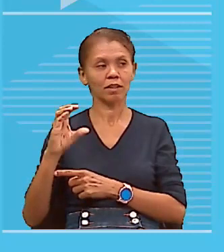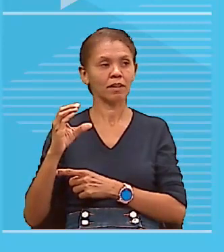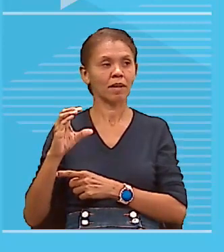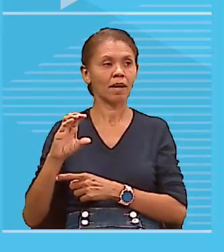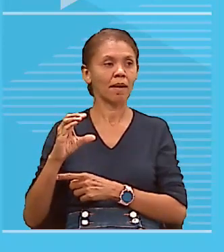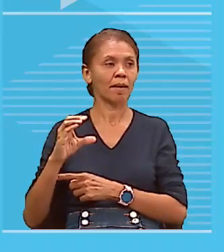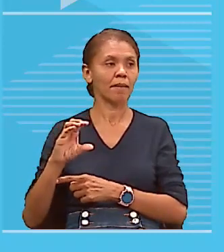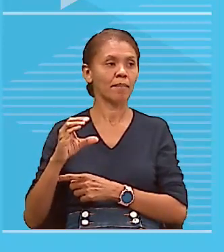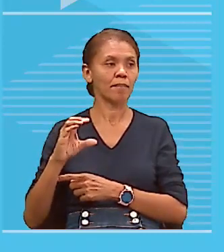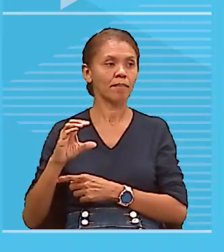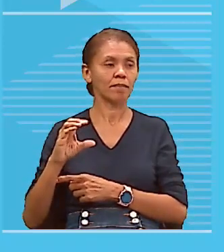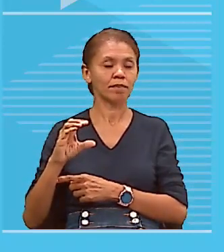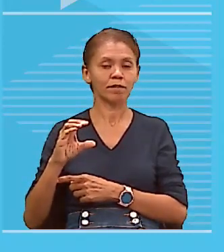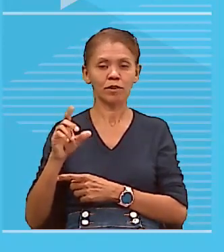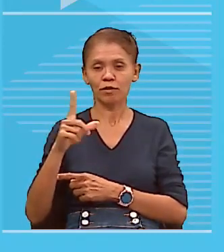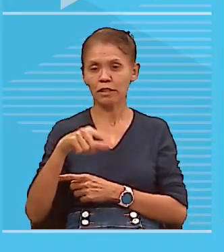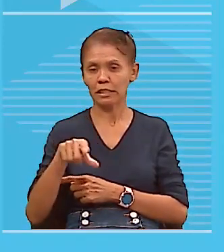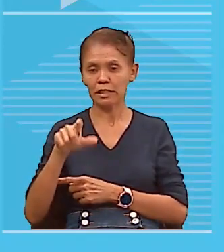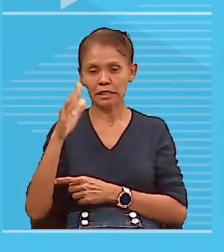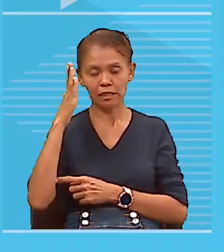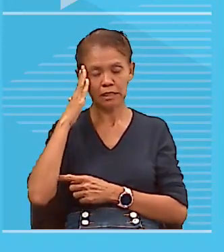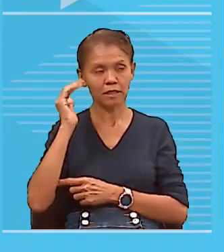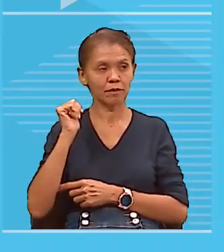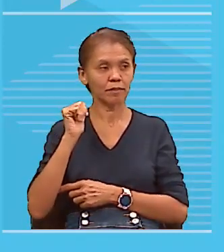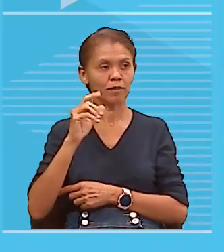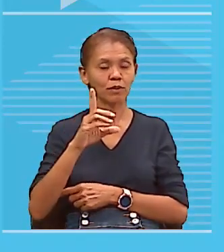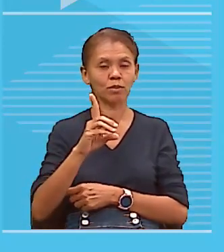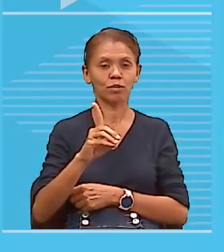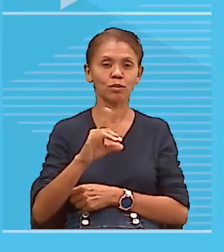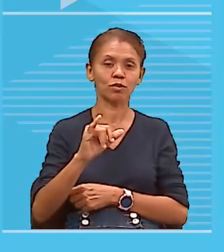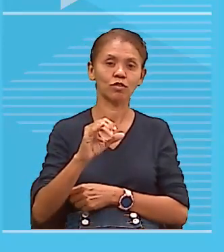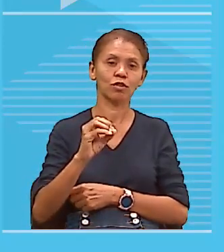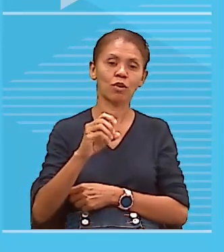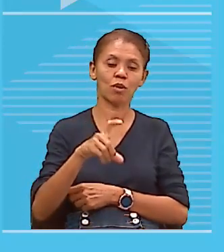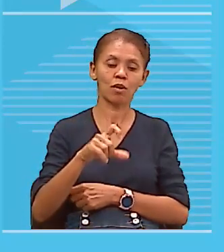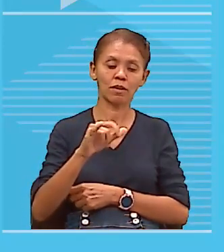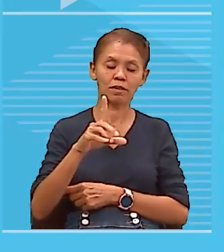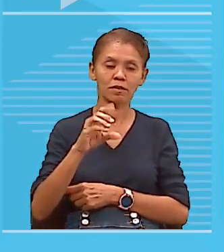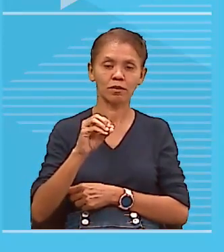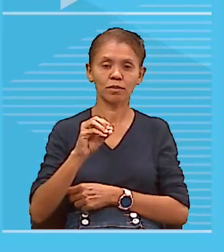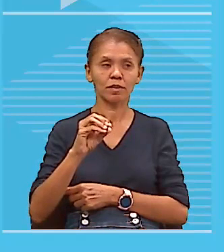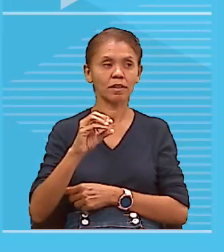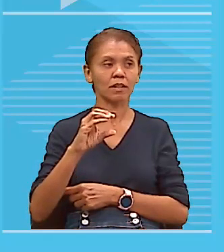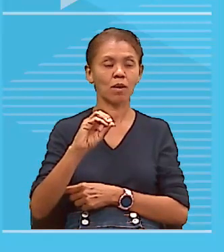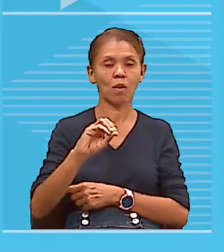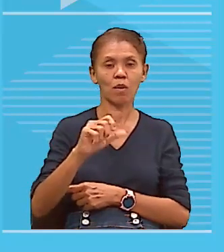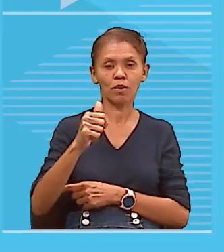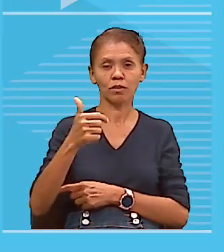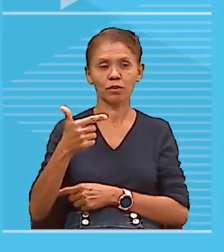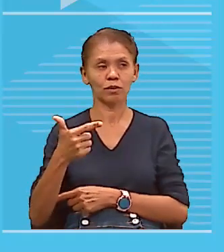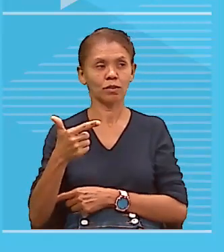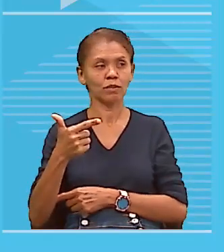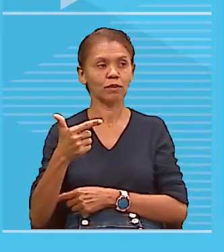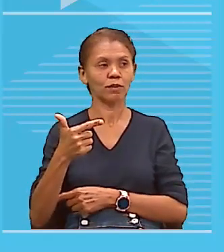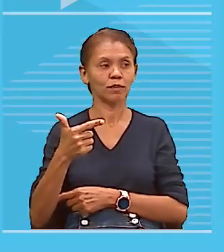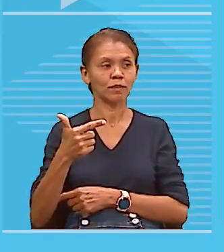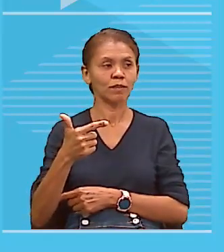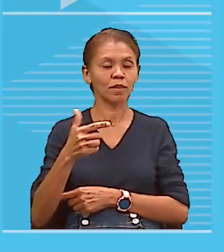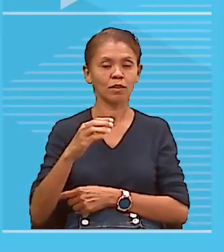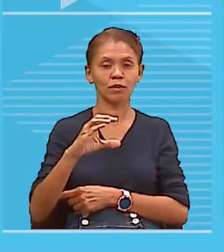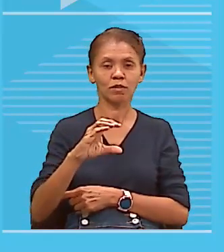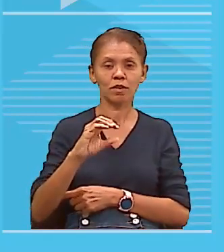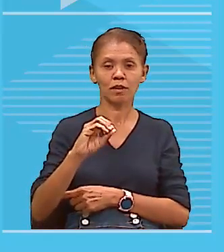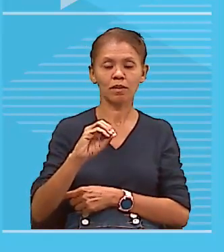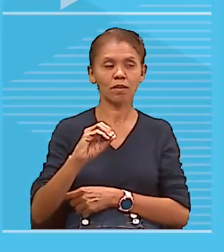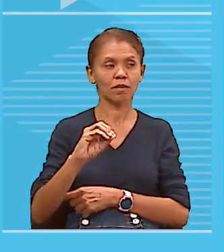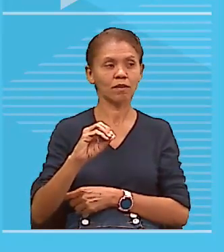de carbono. Vocês sabem quem é quem? Dióxido tem O2, porque é de 2, né? Dióxido de carbono.